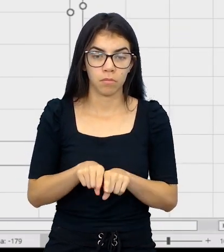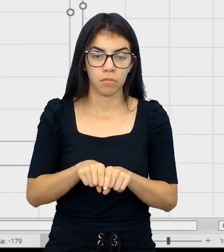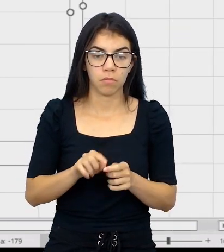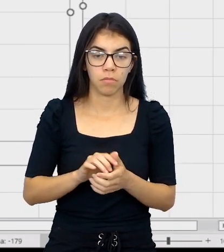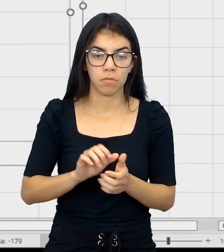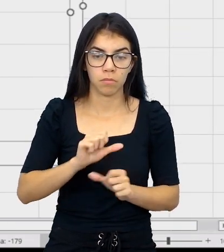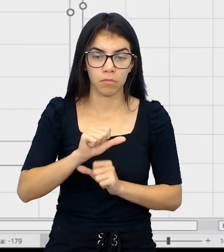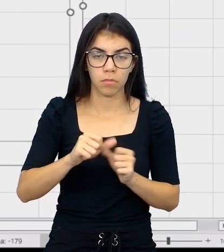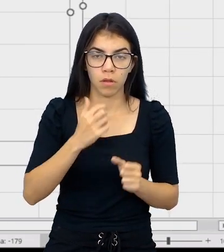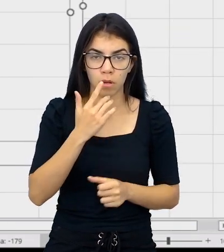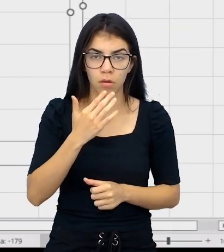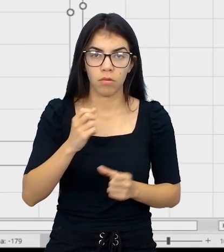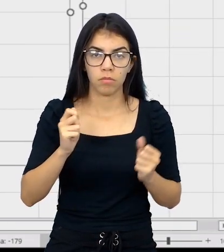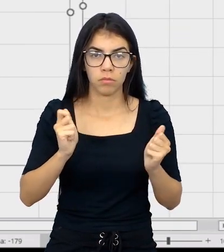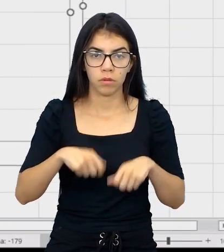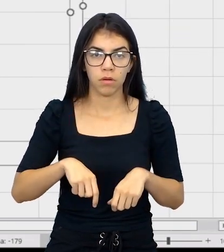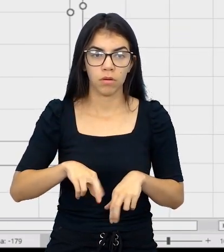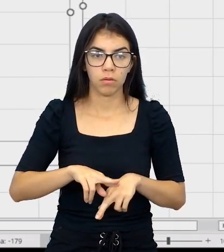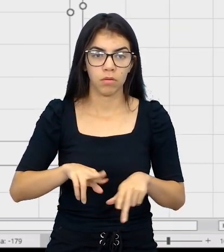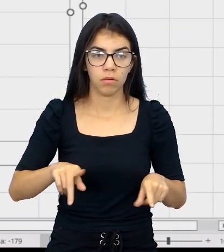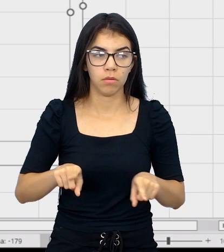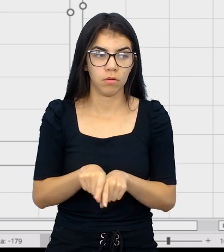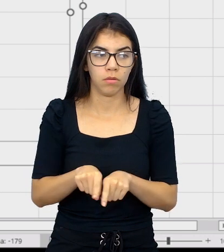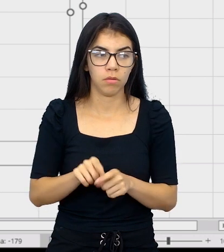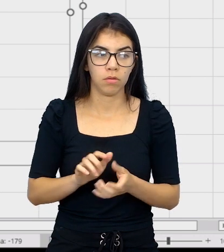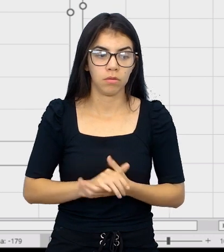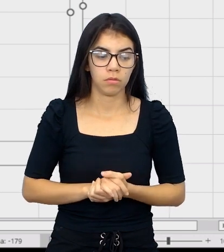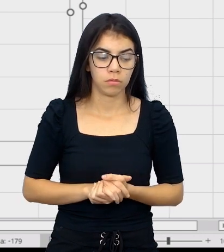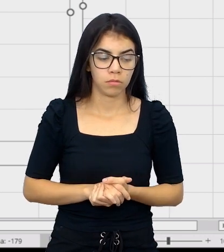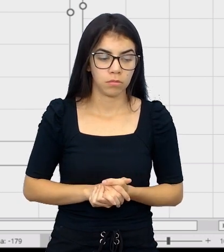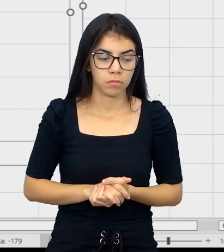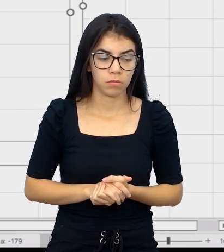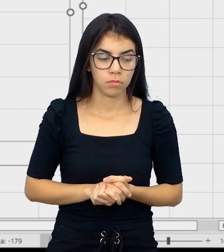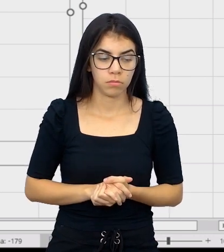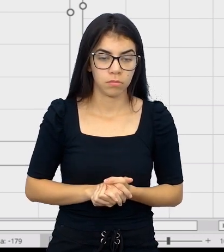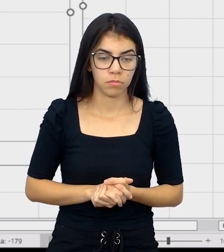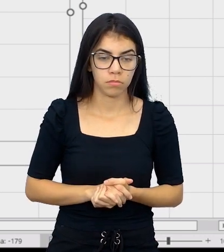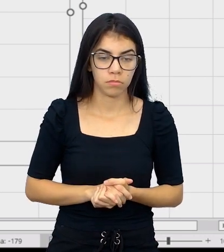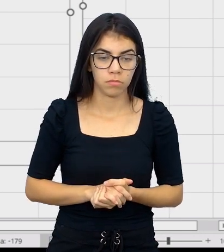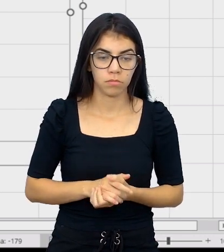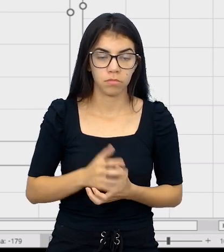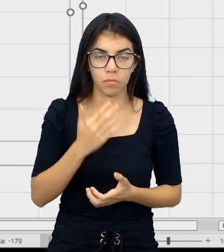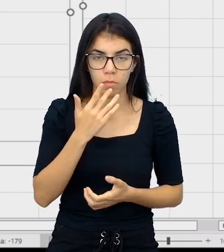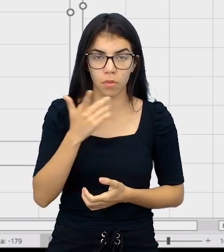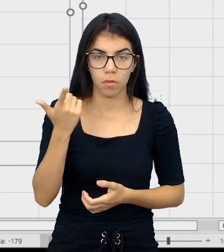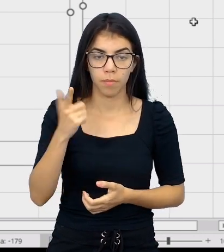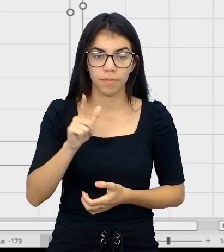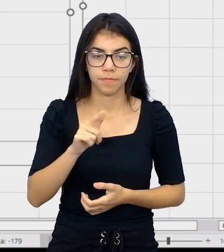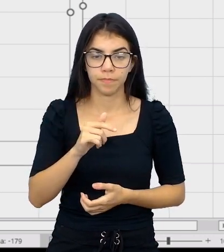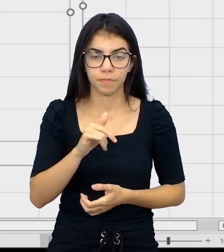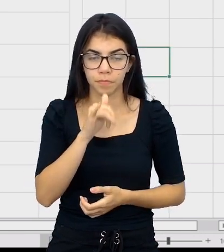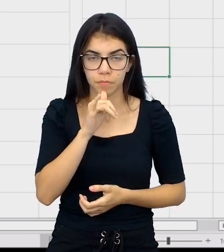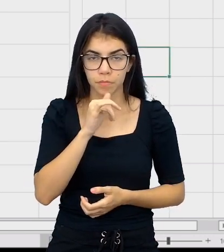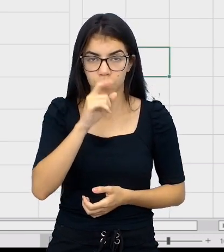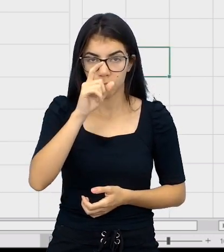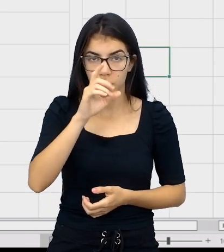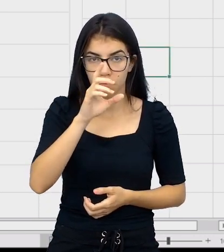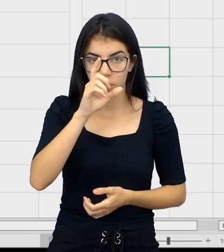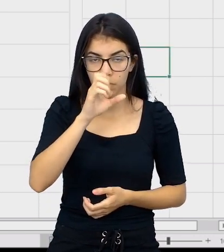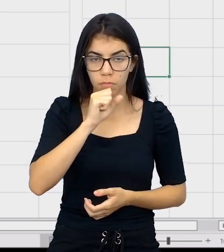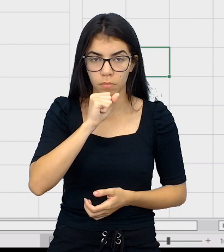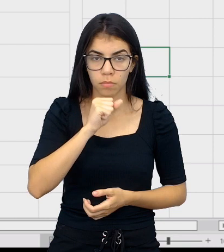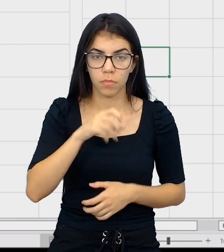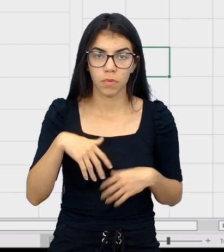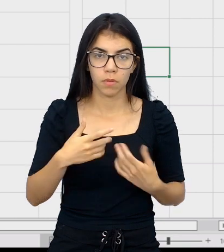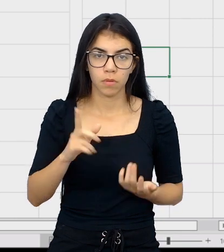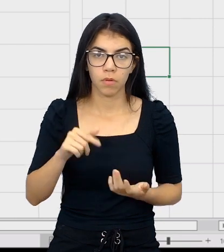a cor se a gente quisesse. Aqui daria também para mudar a cor por uma outra cor. Por exemplo, laranja. Bacana. Bom, é isso. É